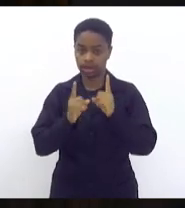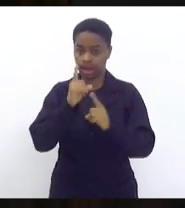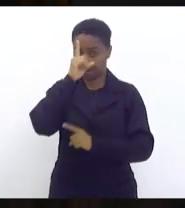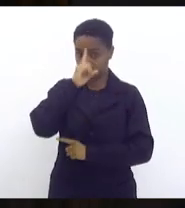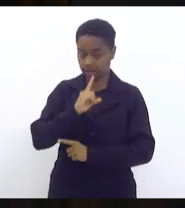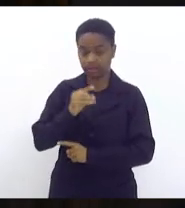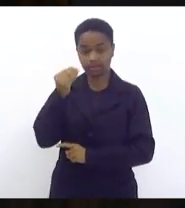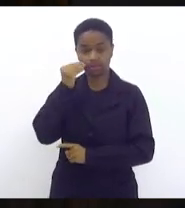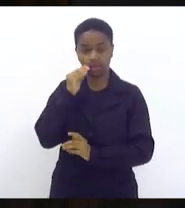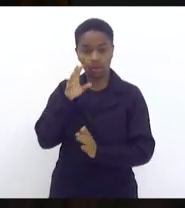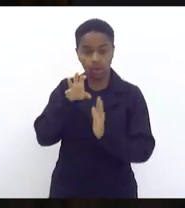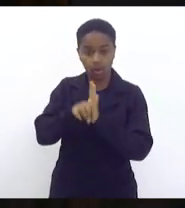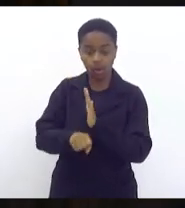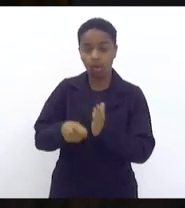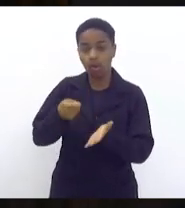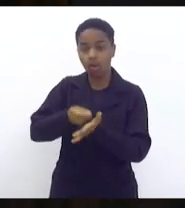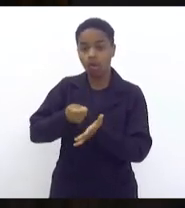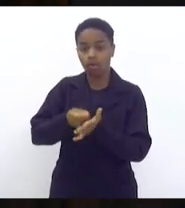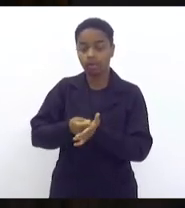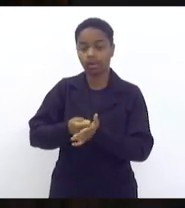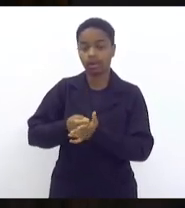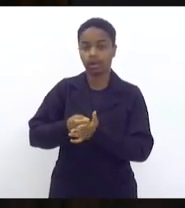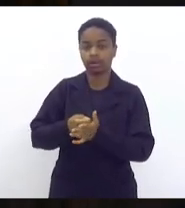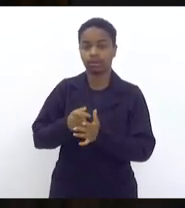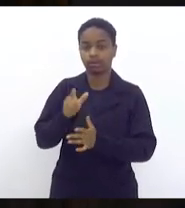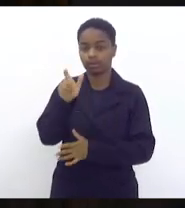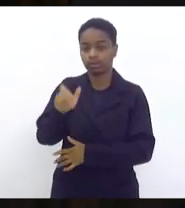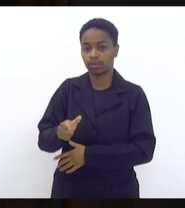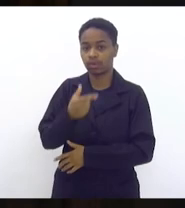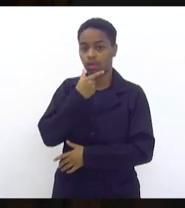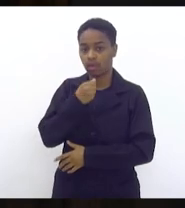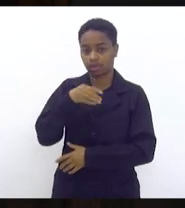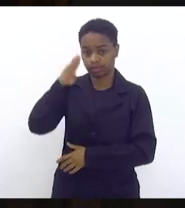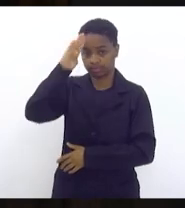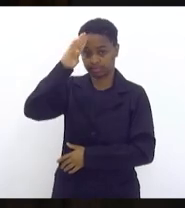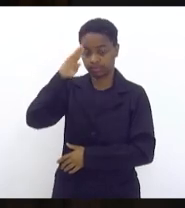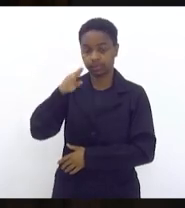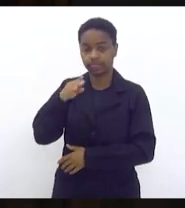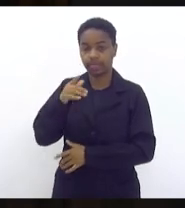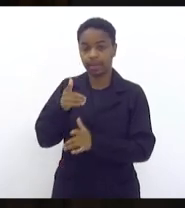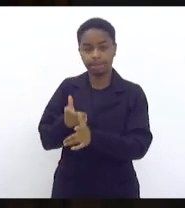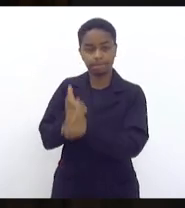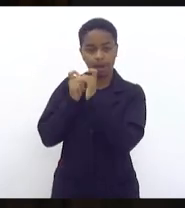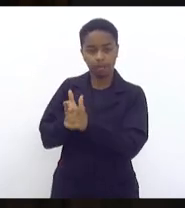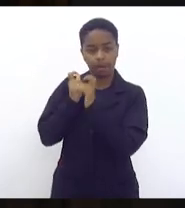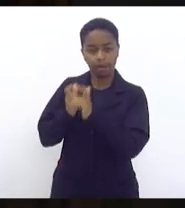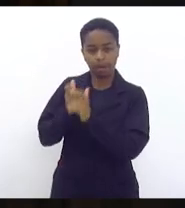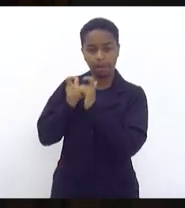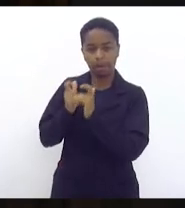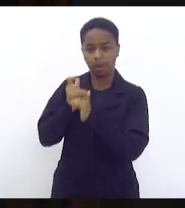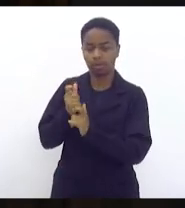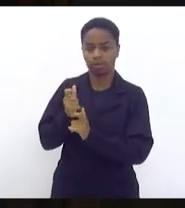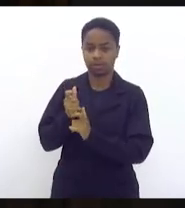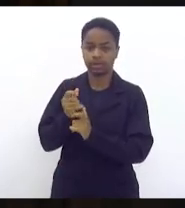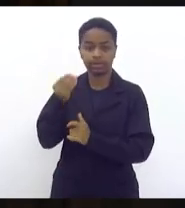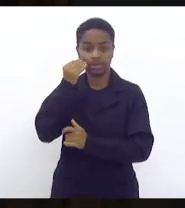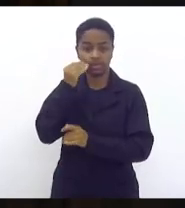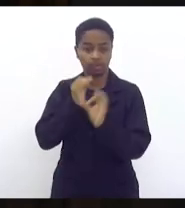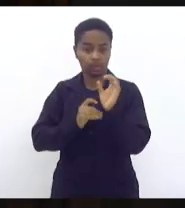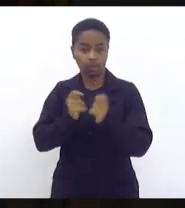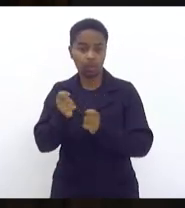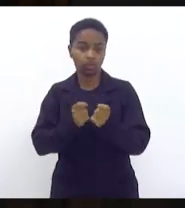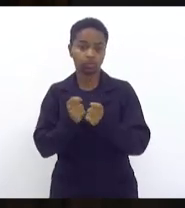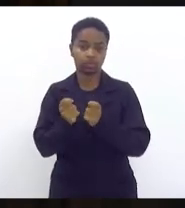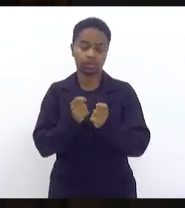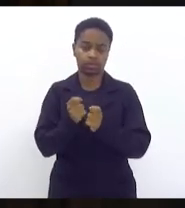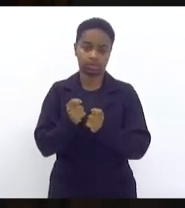que obrigou um oficial das Forças Armadas a disparar a sua arma de fogo para conter a